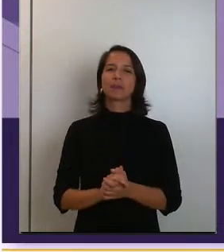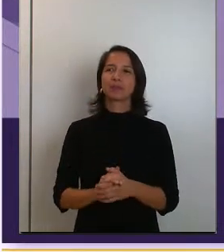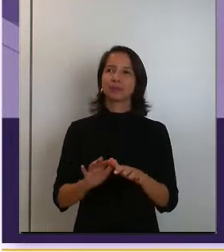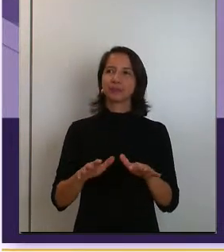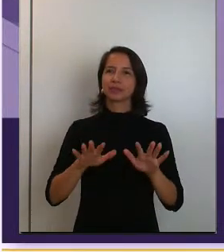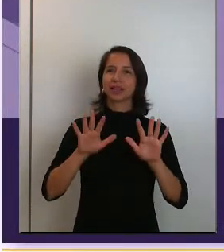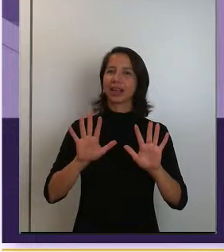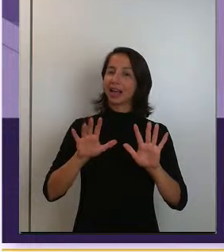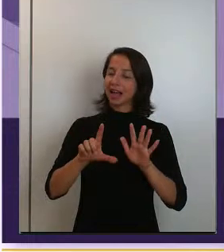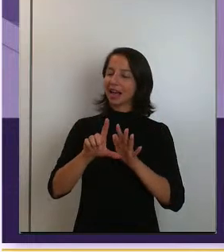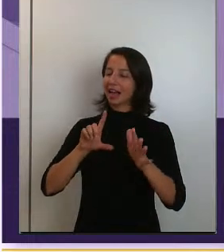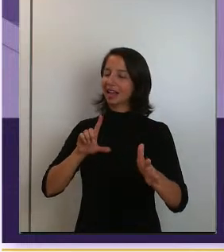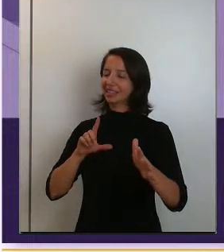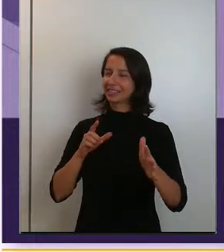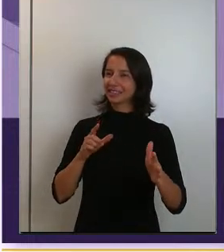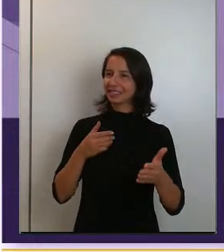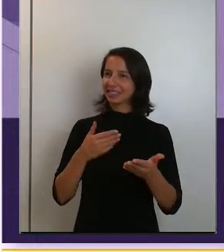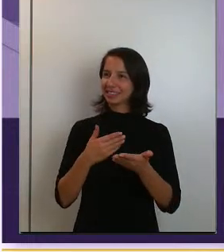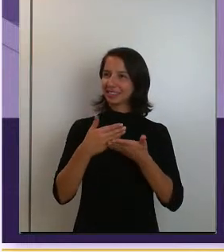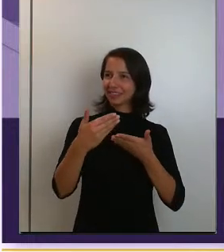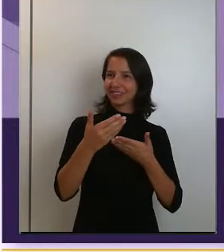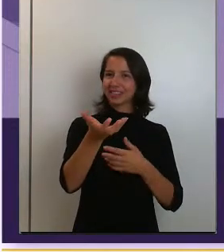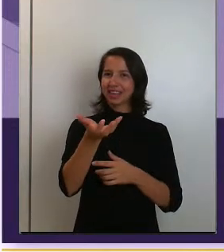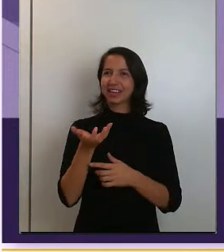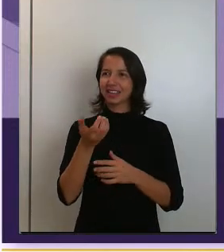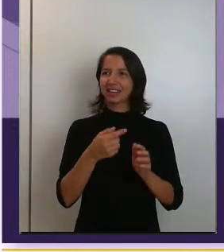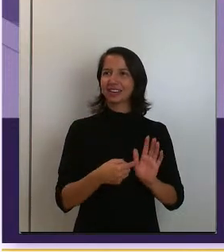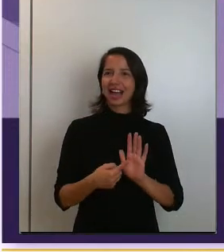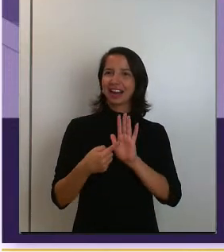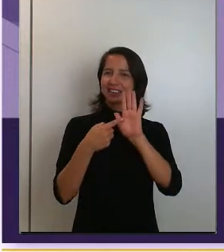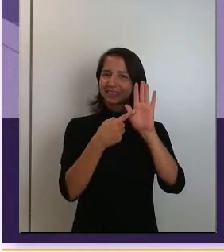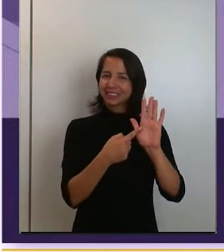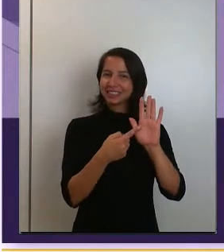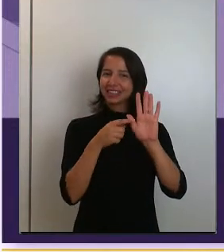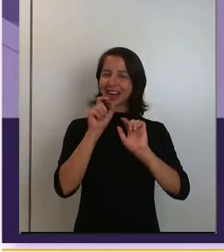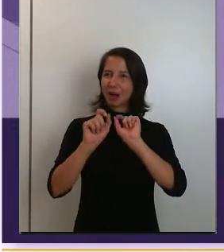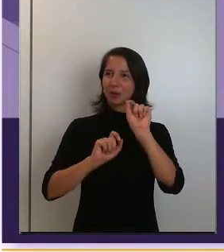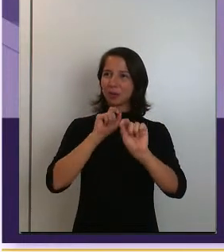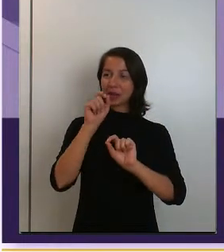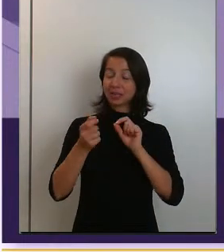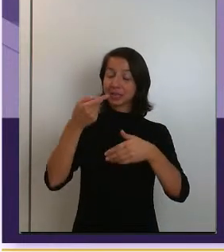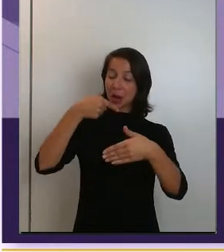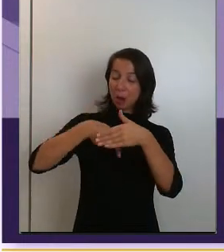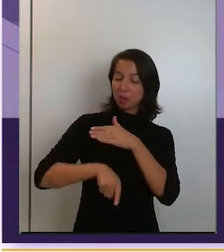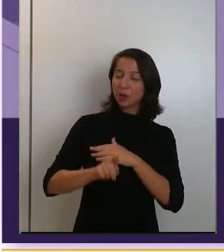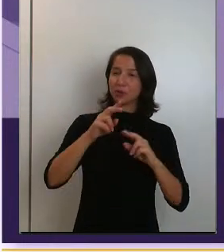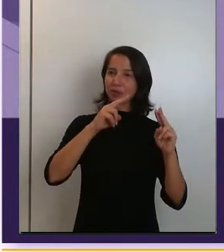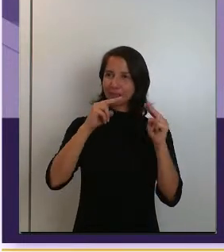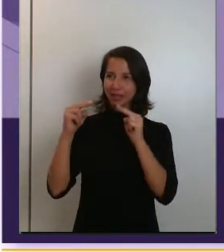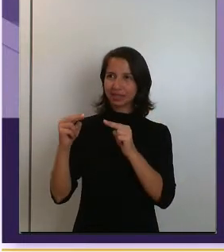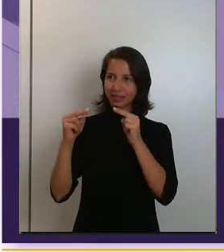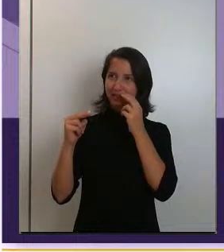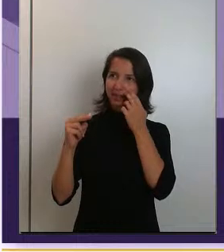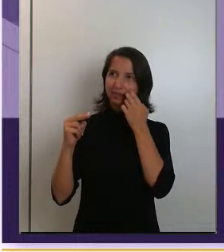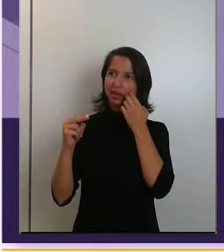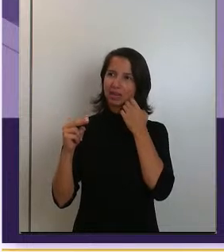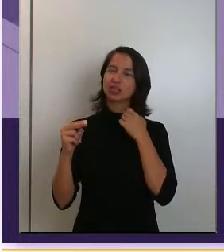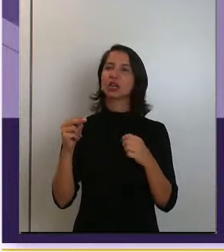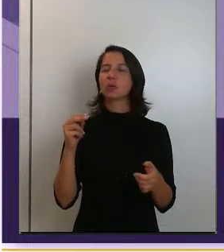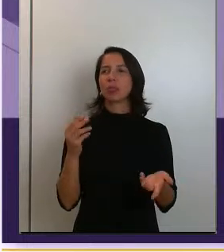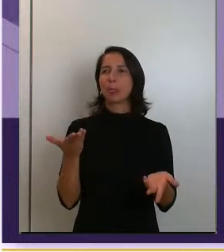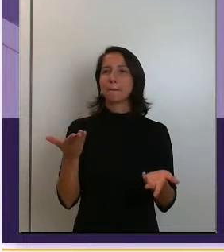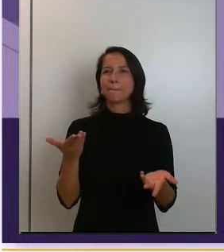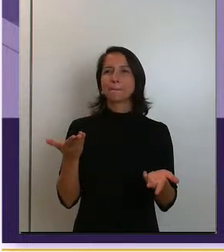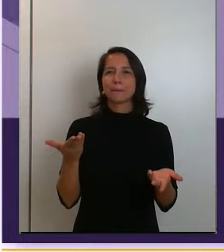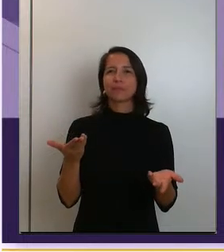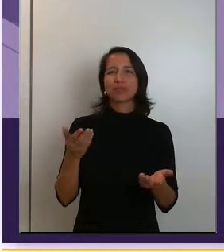para os amantes da literatura, né, eu queria começar indicando para quem quiser se aprofundar um pouco mais na temática e no que eu vou falar aqui hoje,